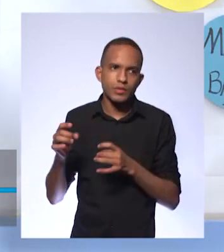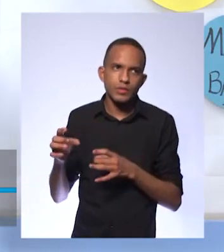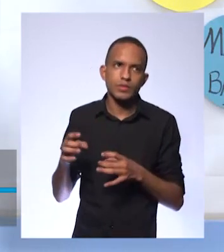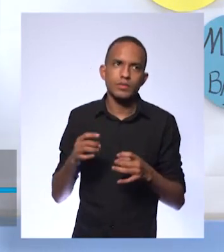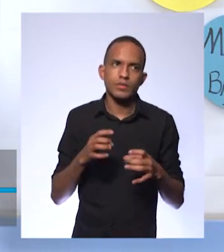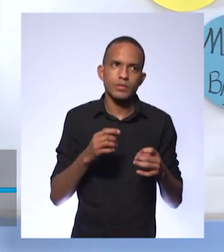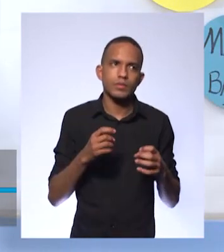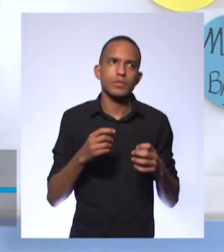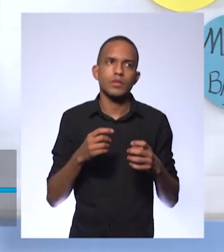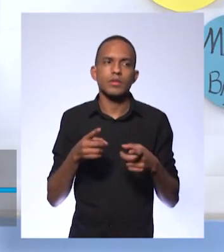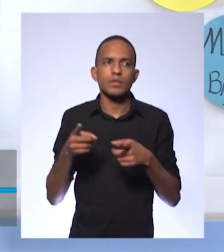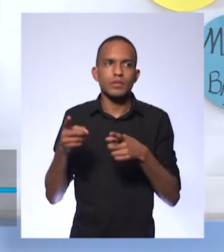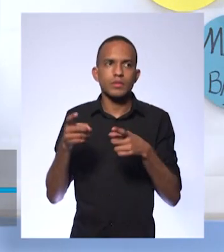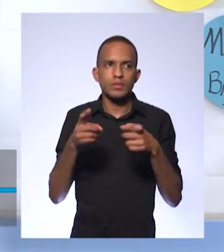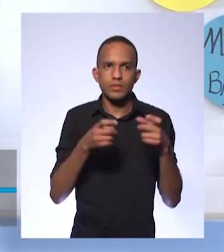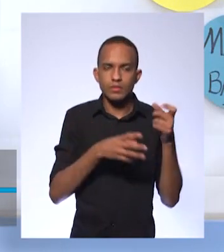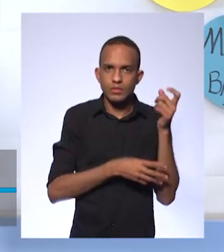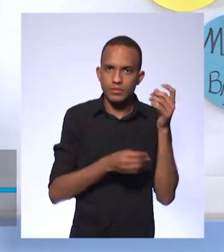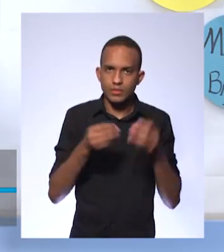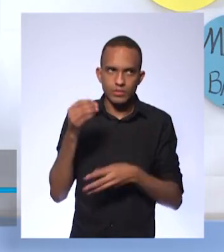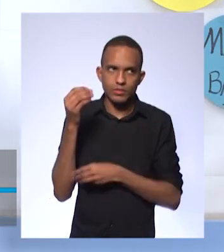é o principal produto